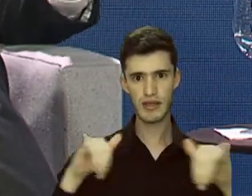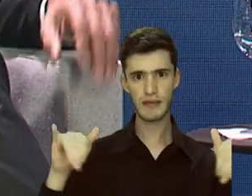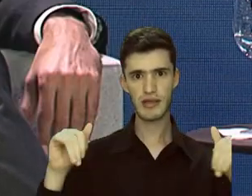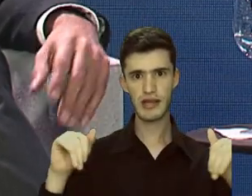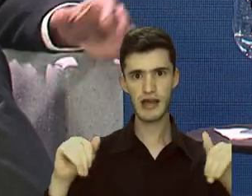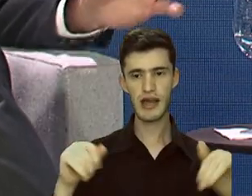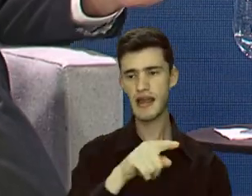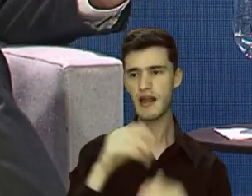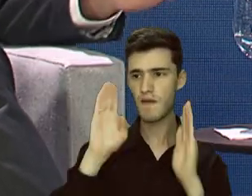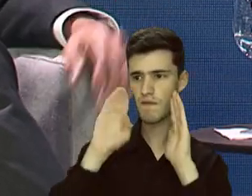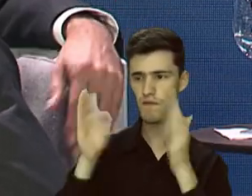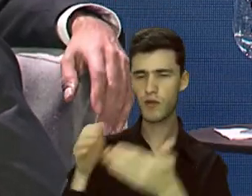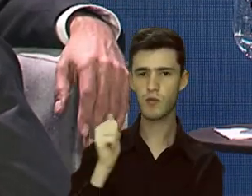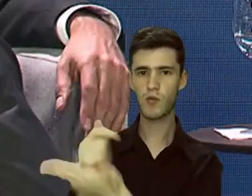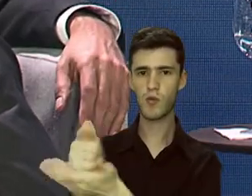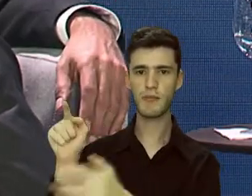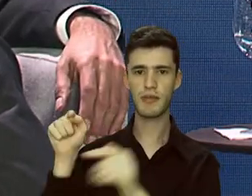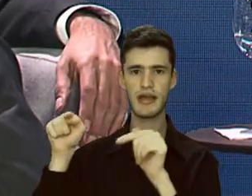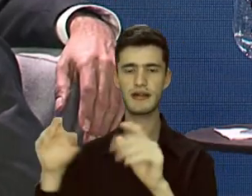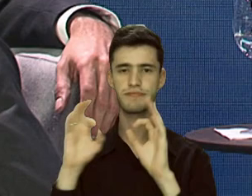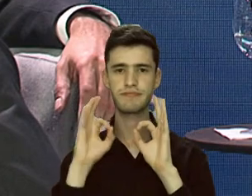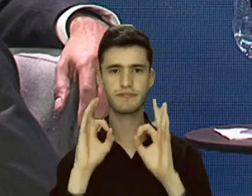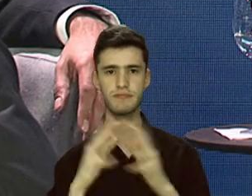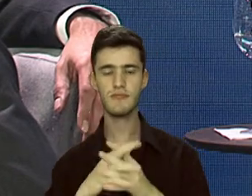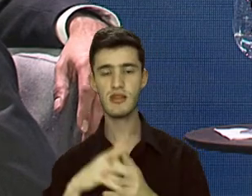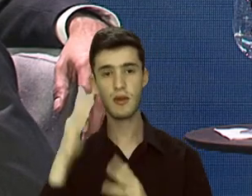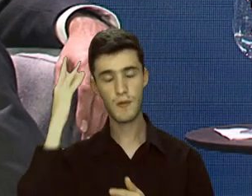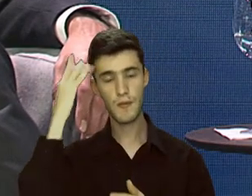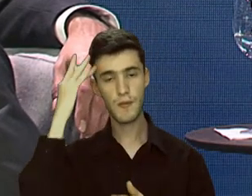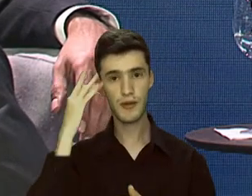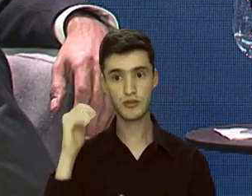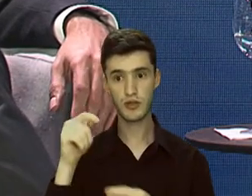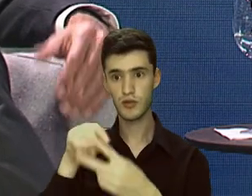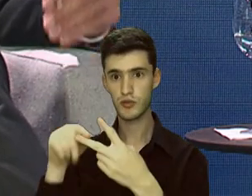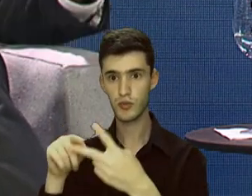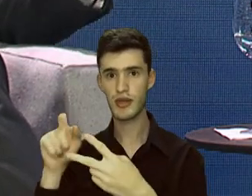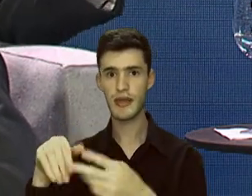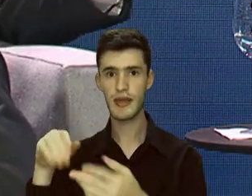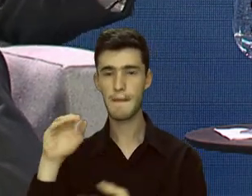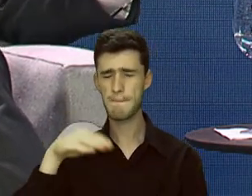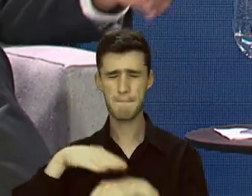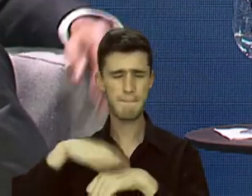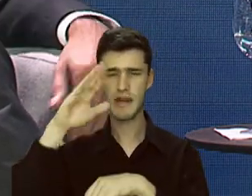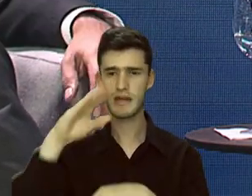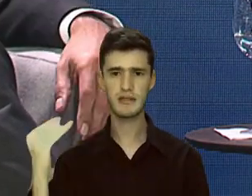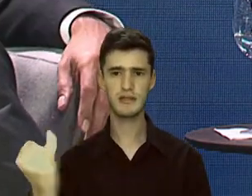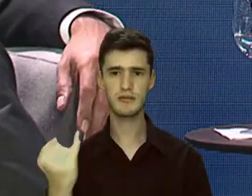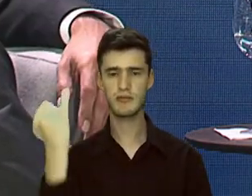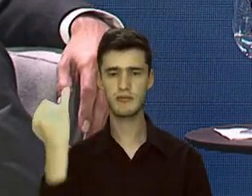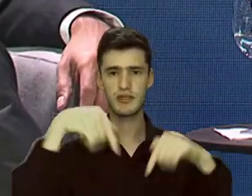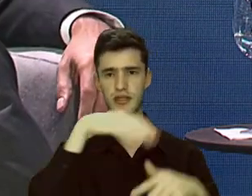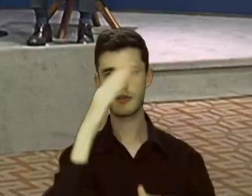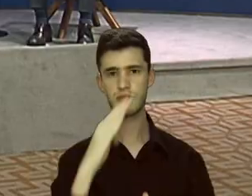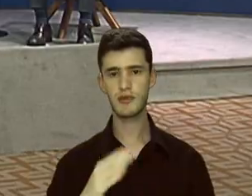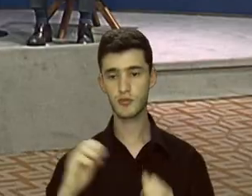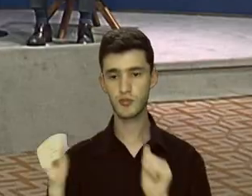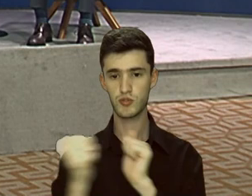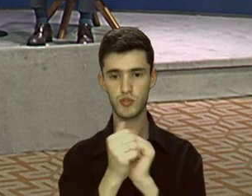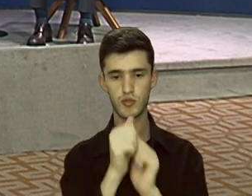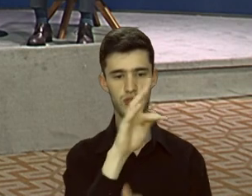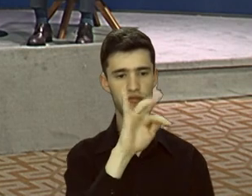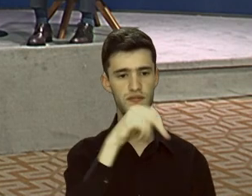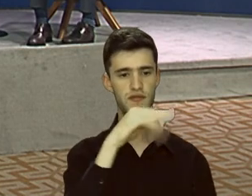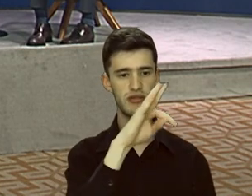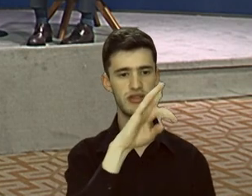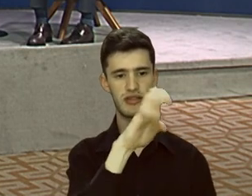biológico na transição delas não diria que essas duas teses aqui são as mais representativas junto com as fintech Agro